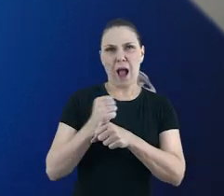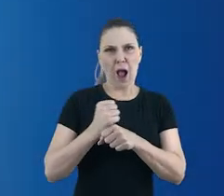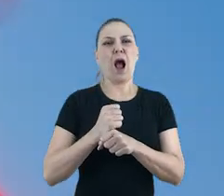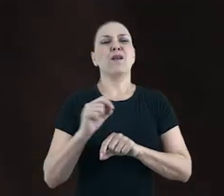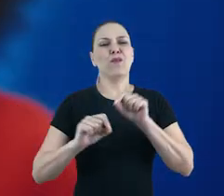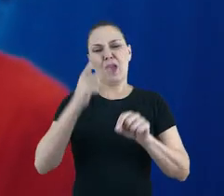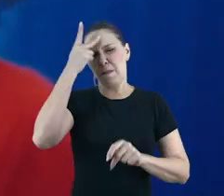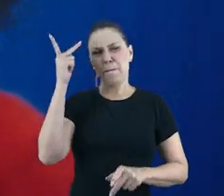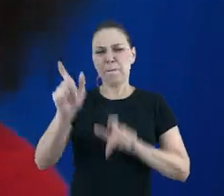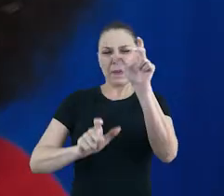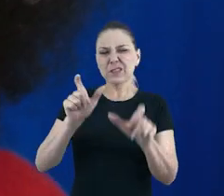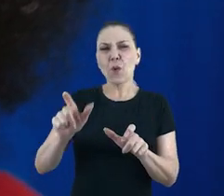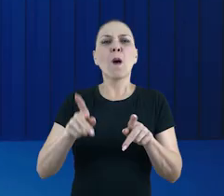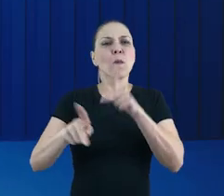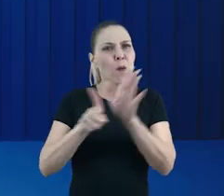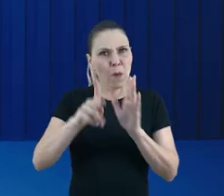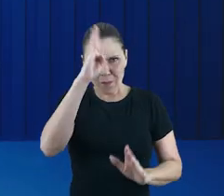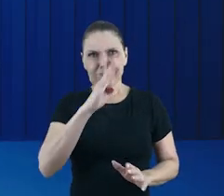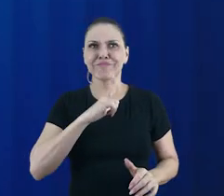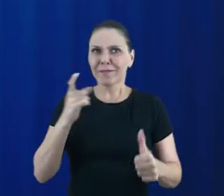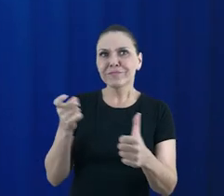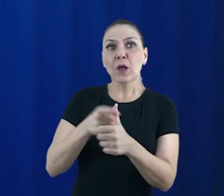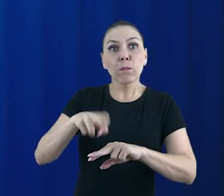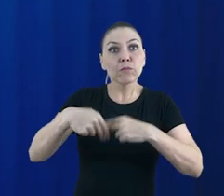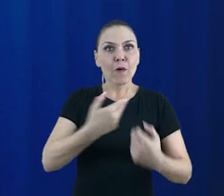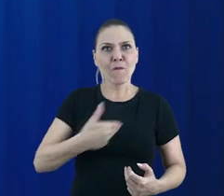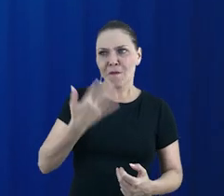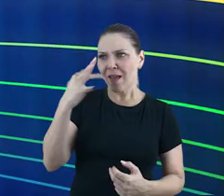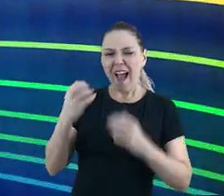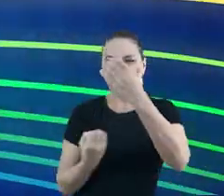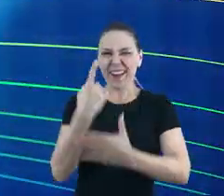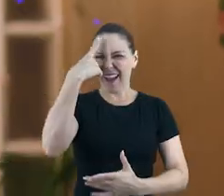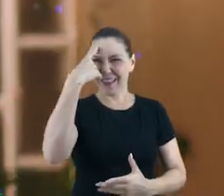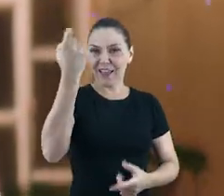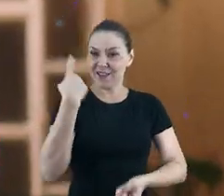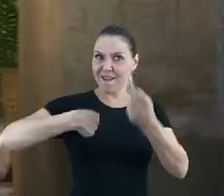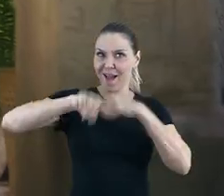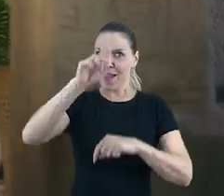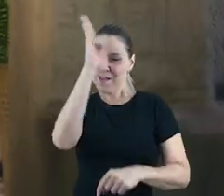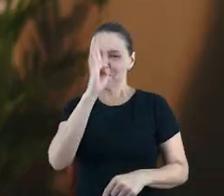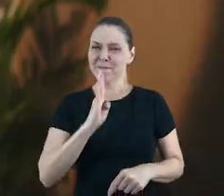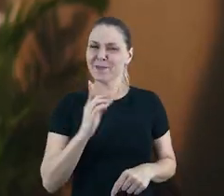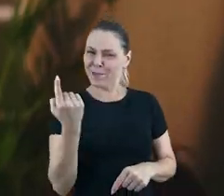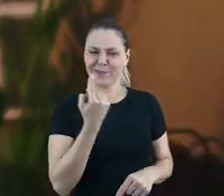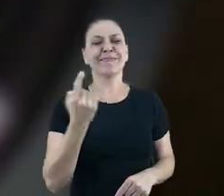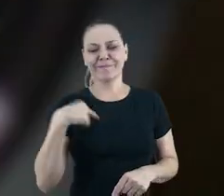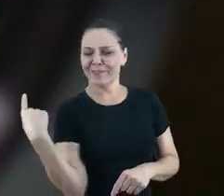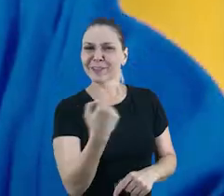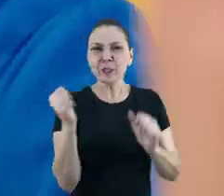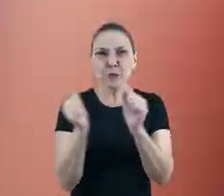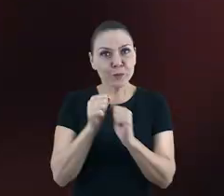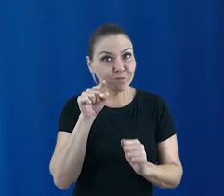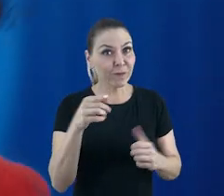Nos últimos anos, muito brasileiro se endividou. Por isso, o governo federal criou o... Desenrola Brasil,